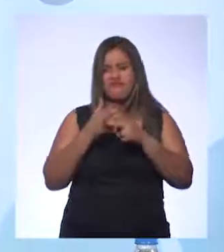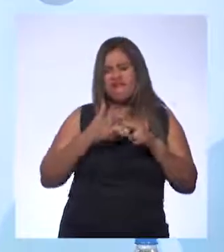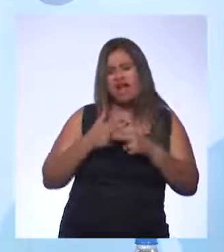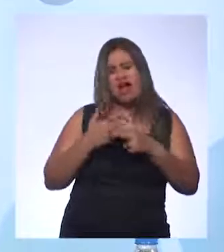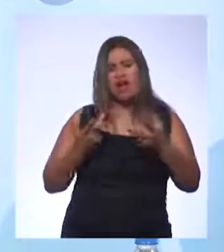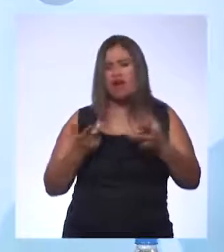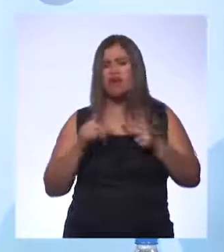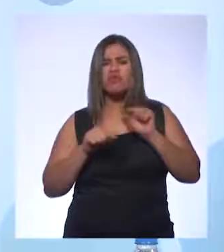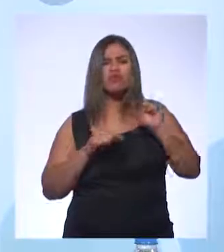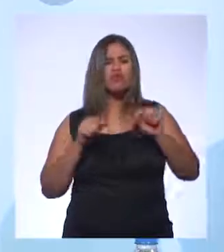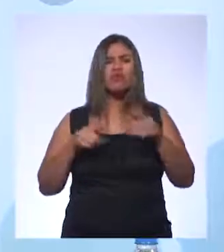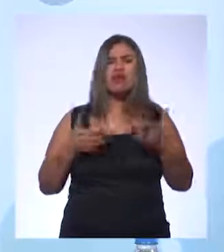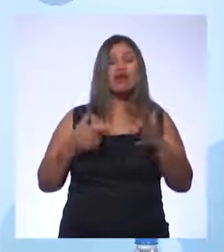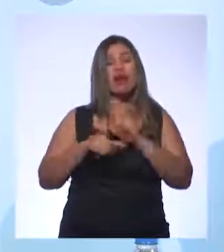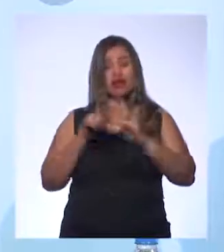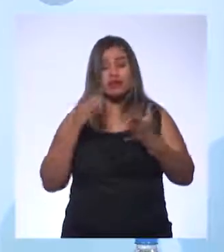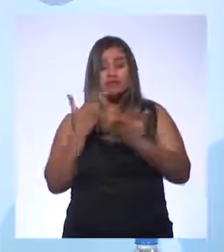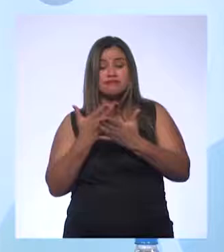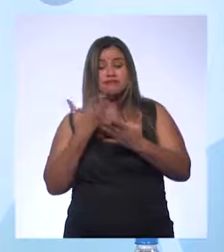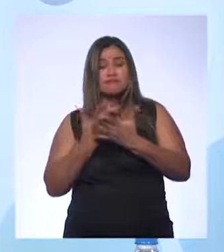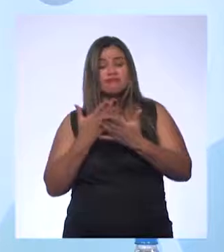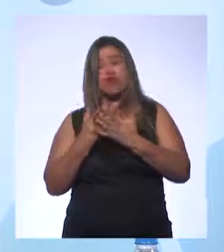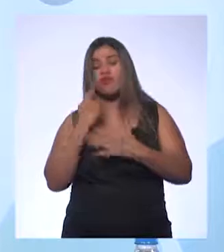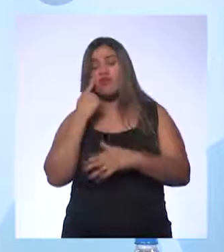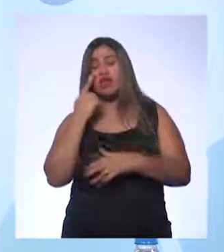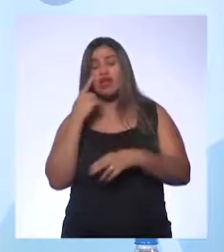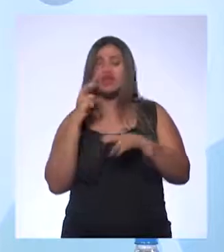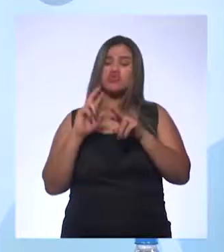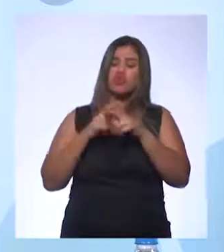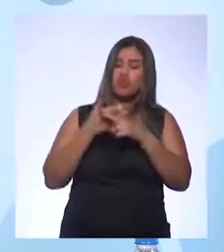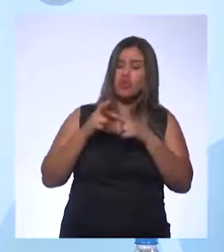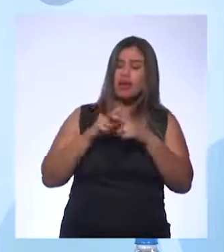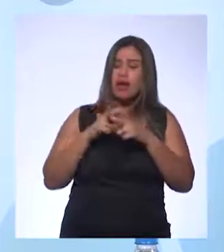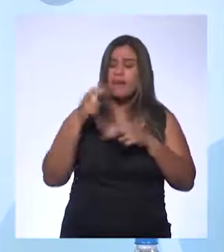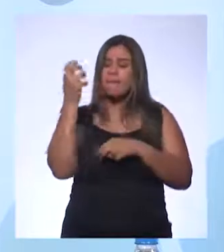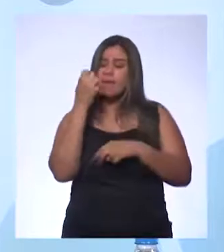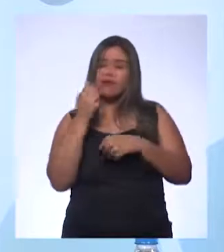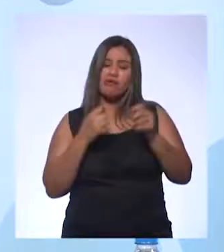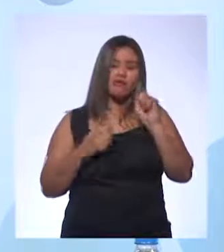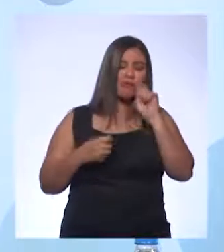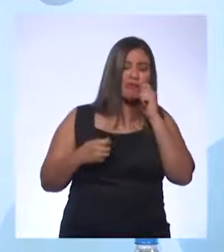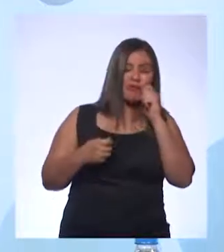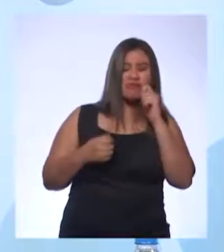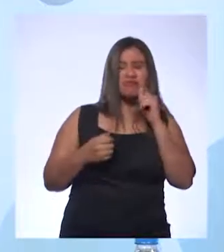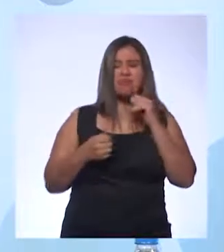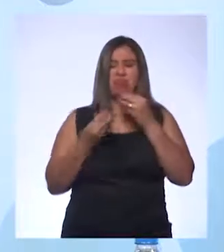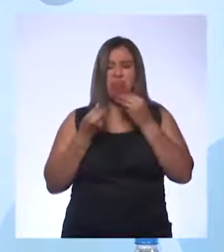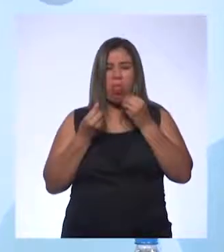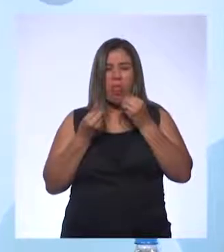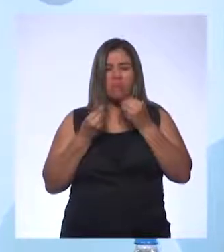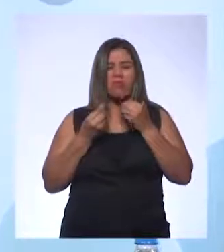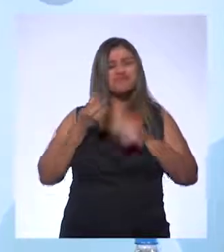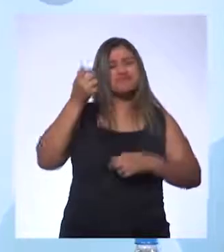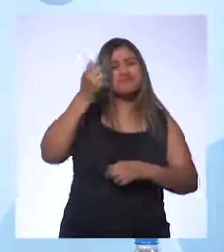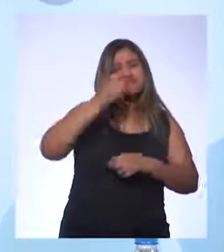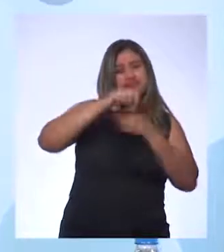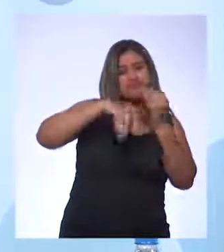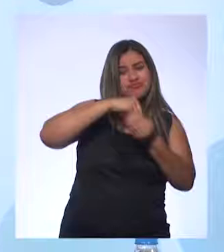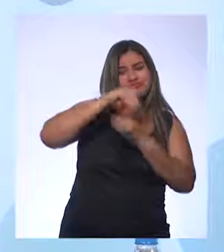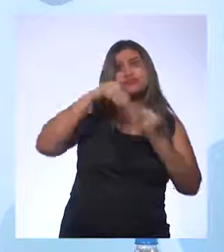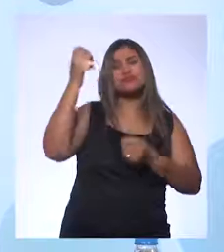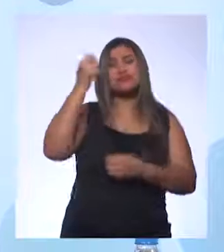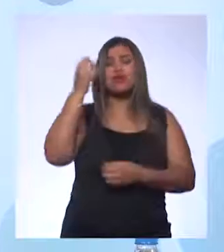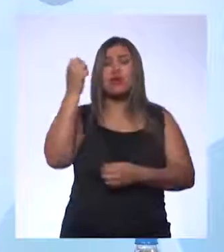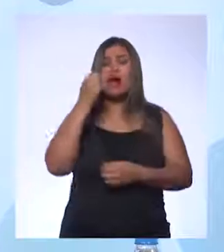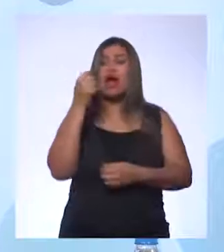os materiais? É todo um estudo. Quais os tipos de chocolate que tem? Branco, preto, meio amargo, ao leite, e cada um tem uma